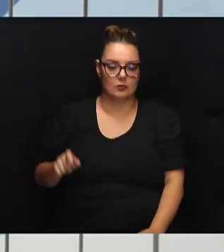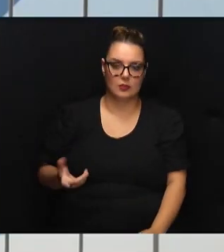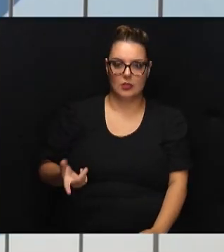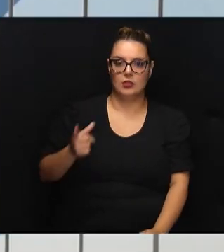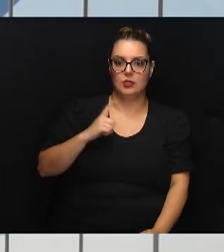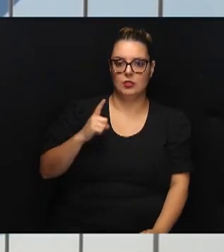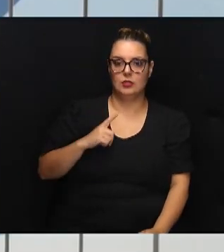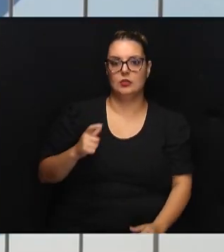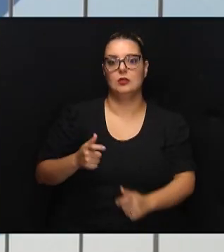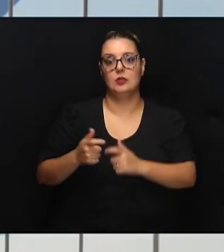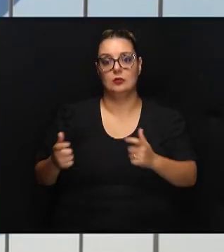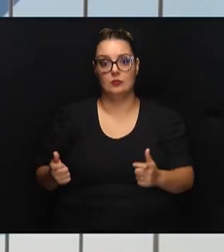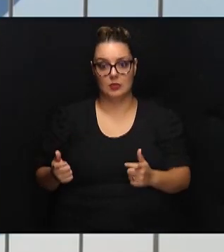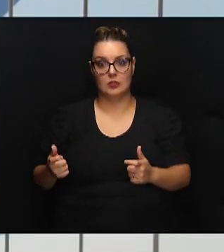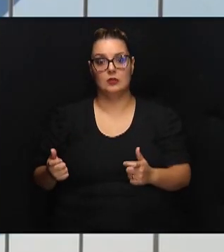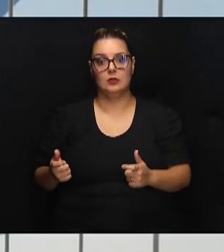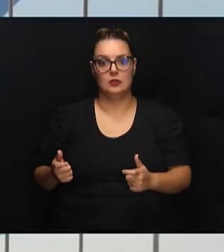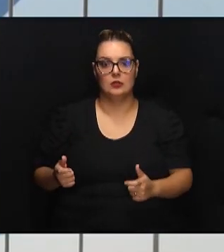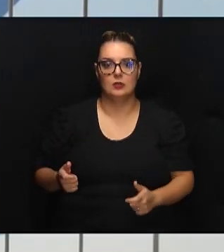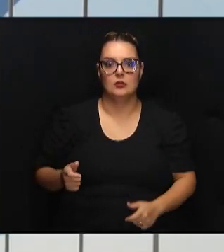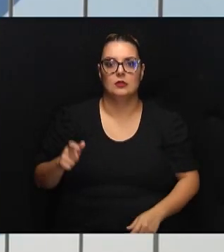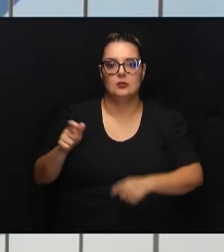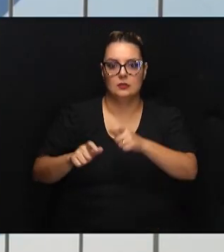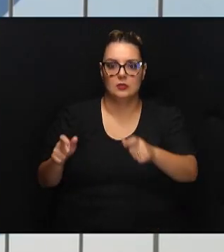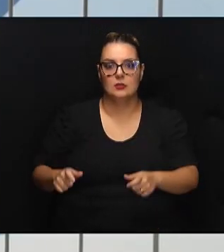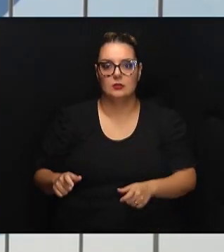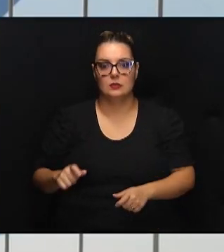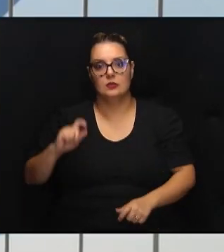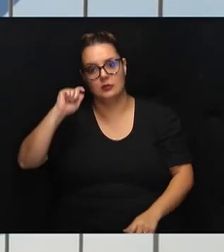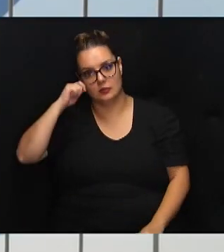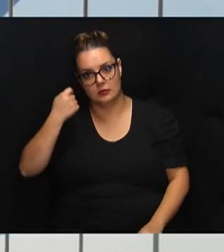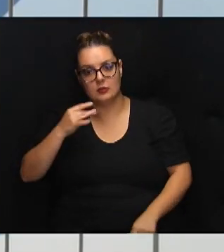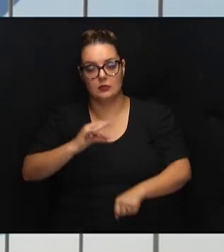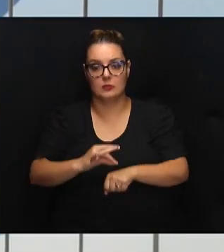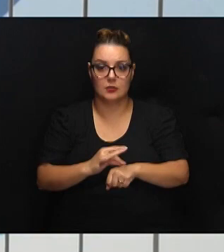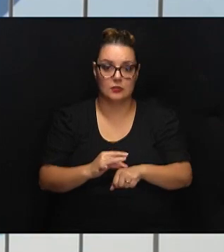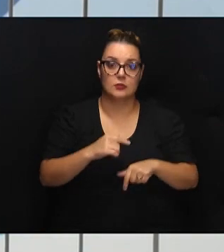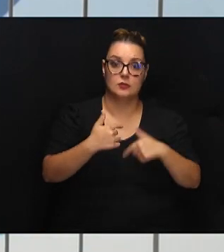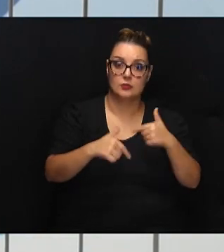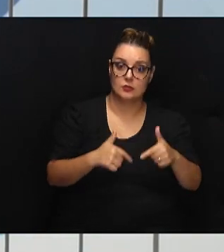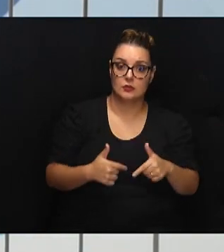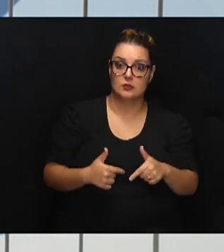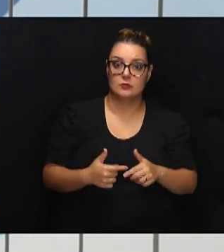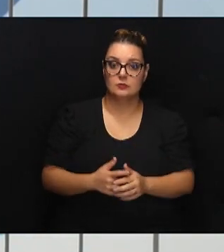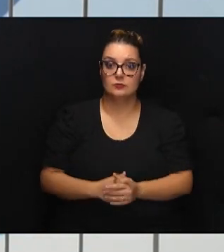que a maioria dessas pessoas, né, as pessoas pretas, elas estão trabalhando nos trabalhos